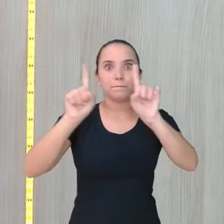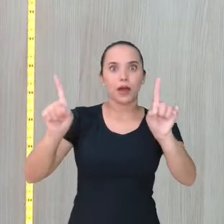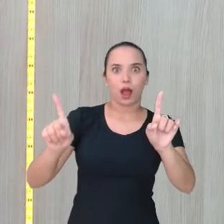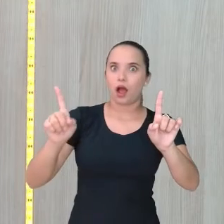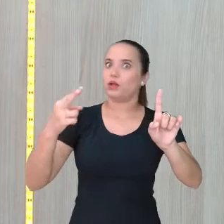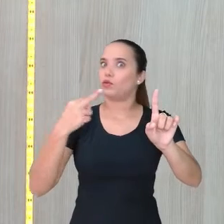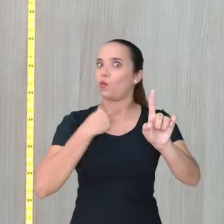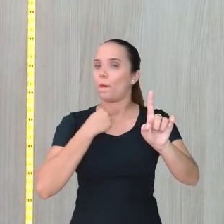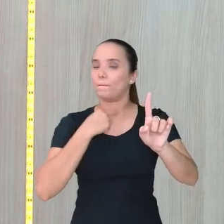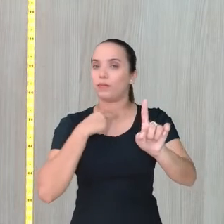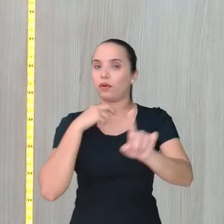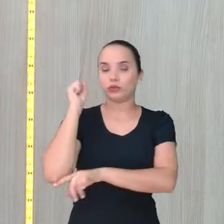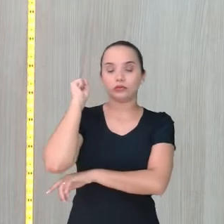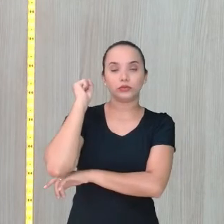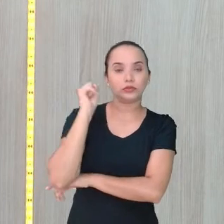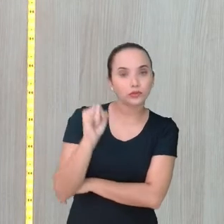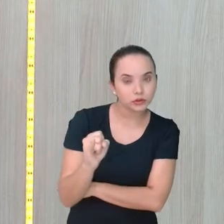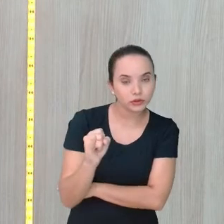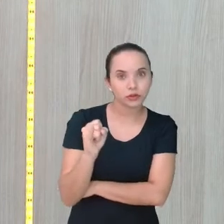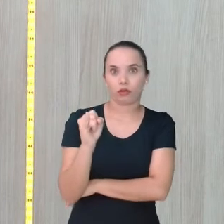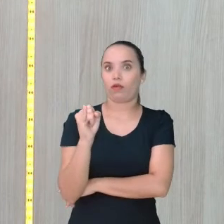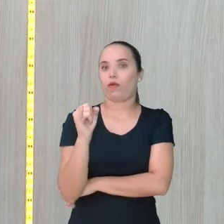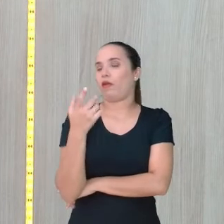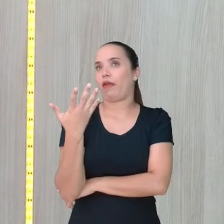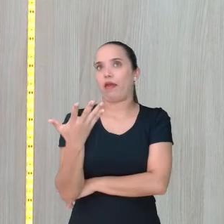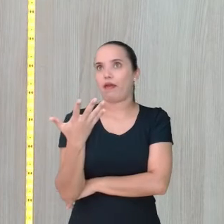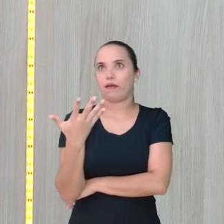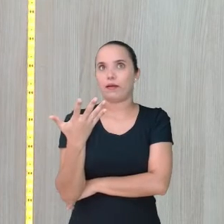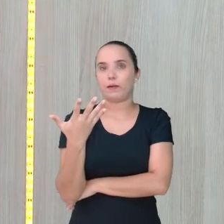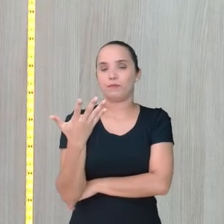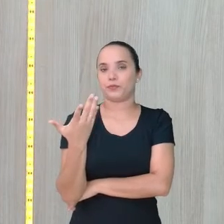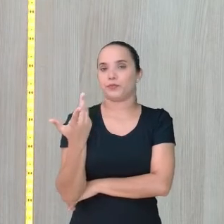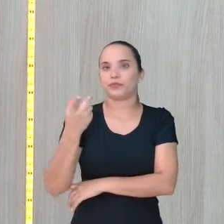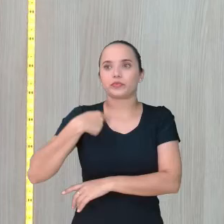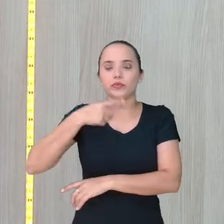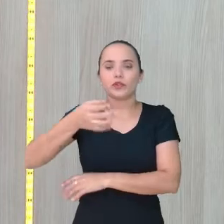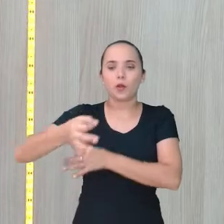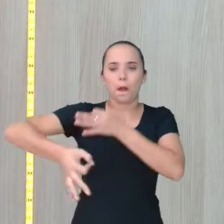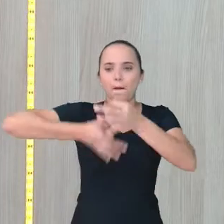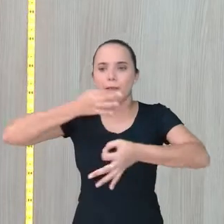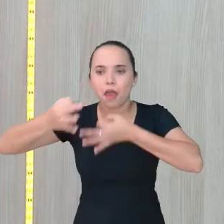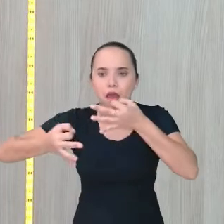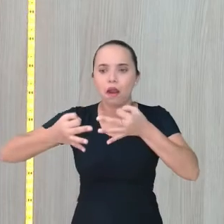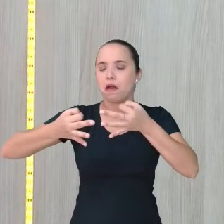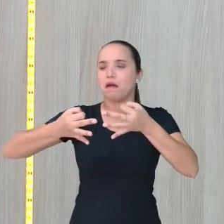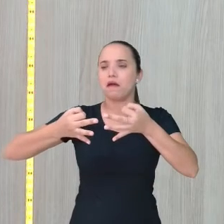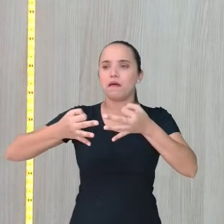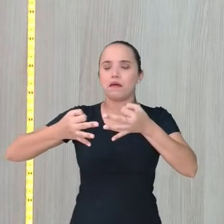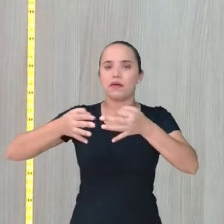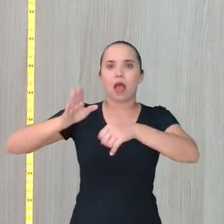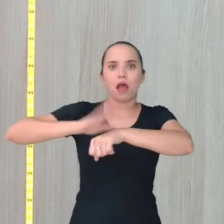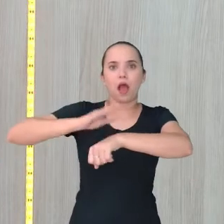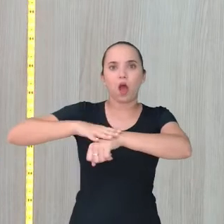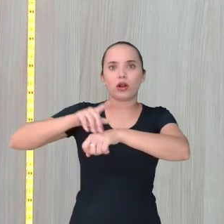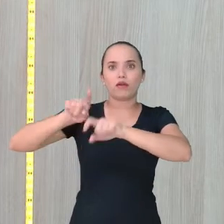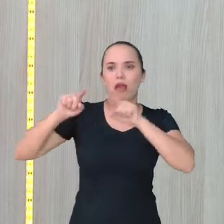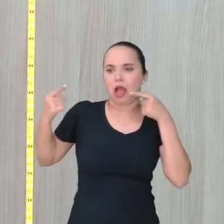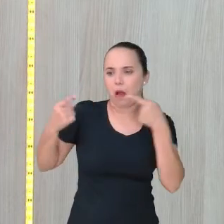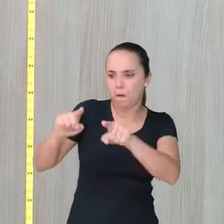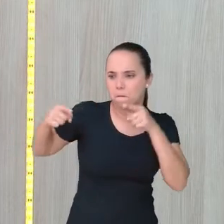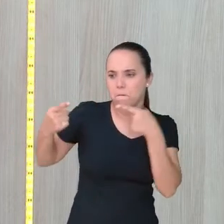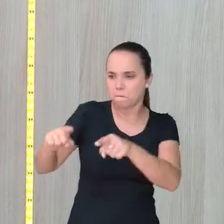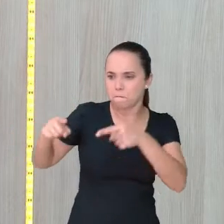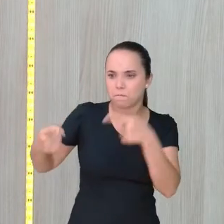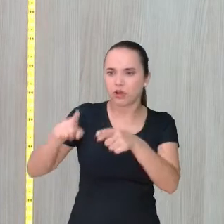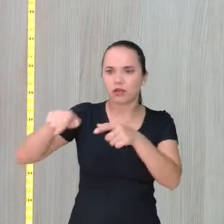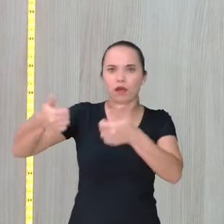esse direito, mas será que a gente está ali, né, opinando de uma maneira que vai prejudicar o outro, né, de